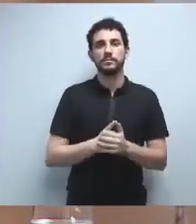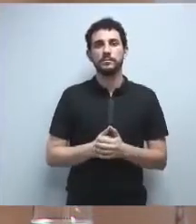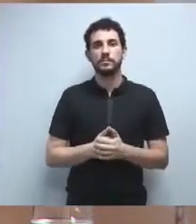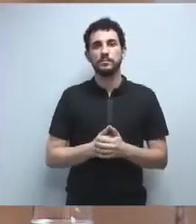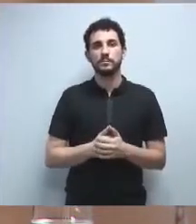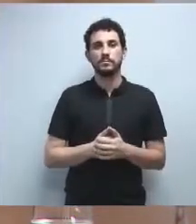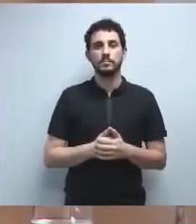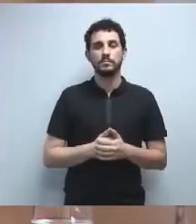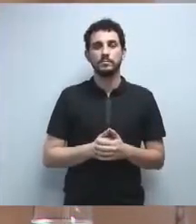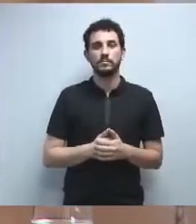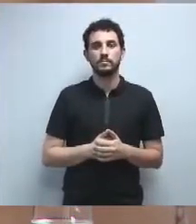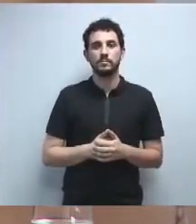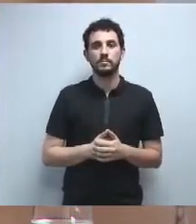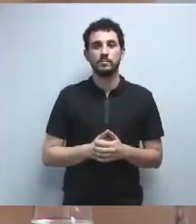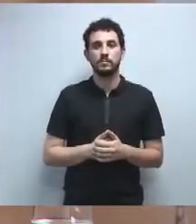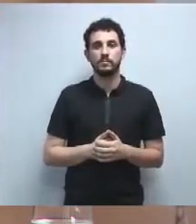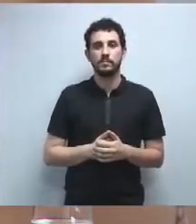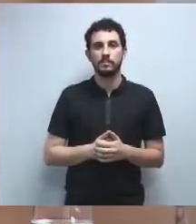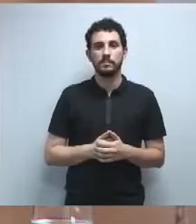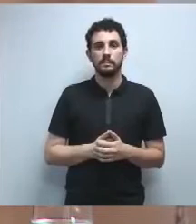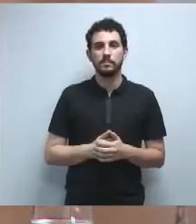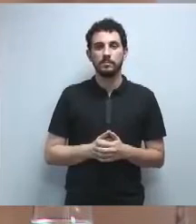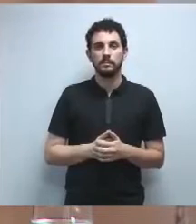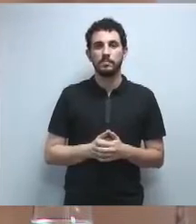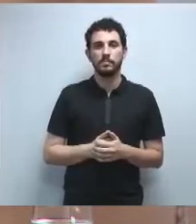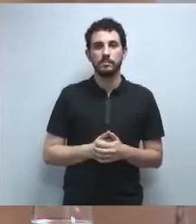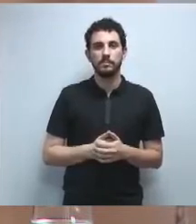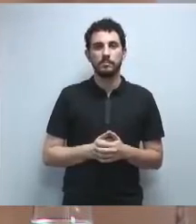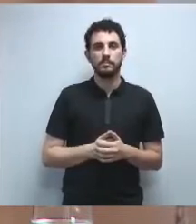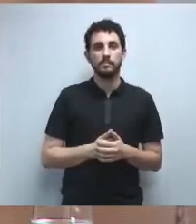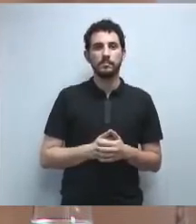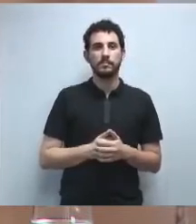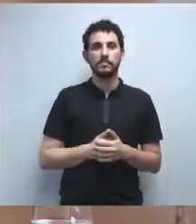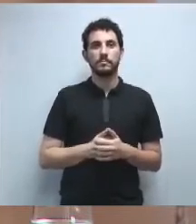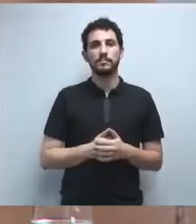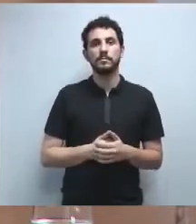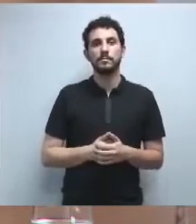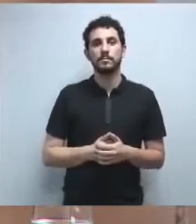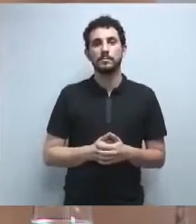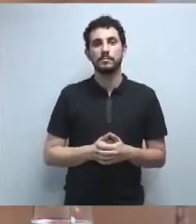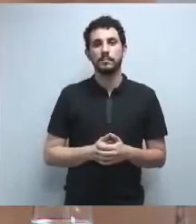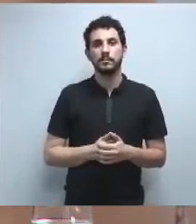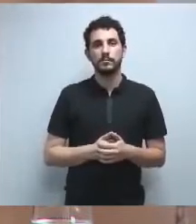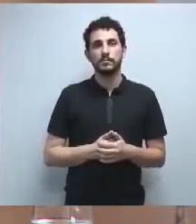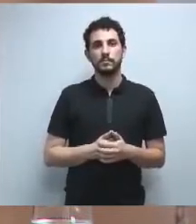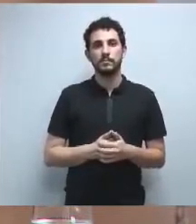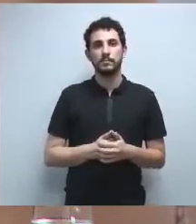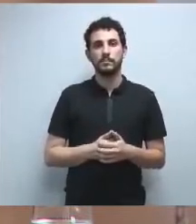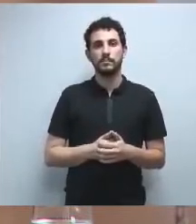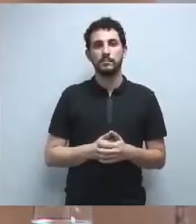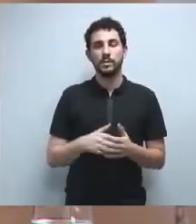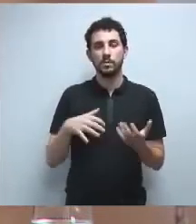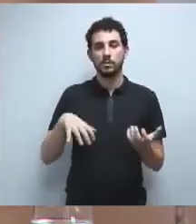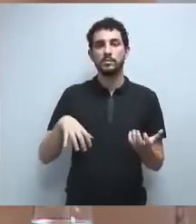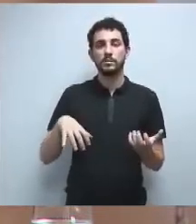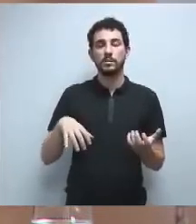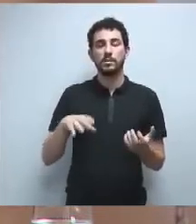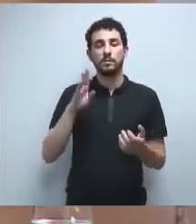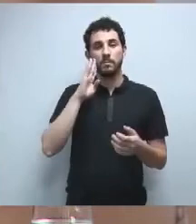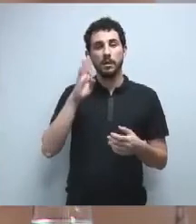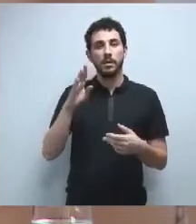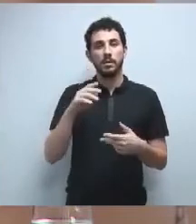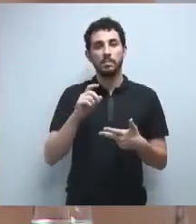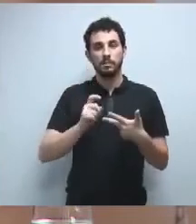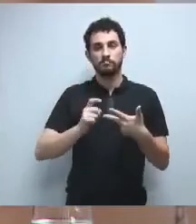rege ea sua ordem jurídica quem digitar é o congresso nacional para a sanção do poder executivo